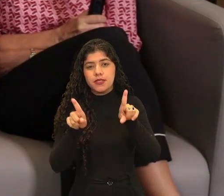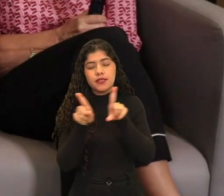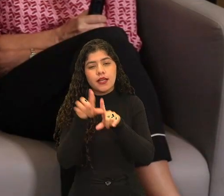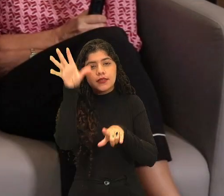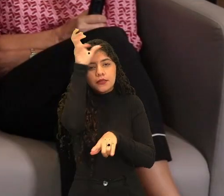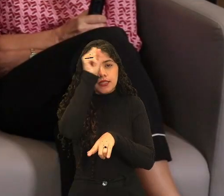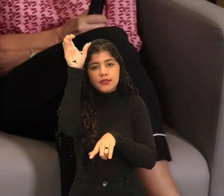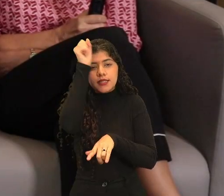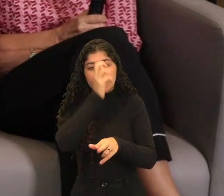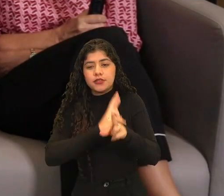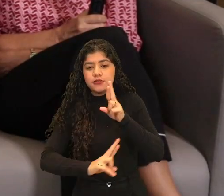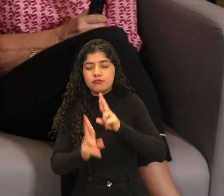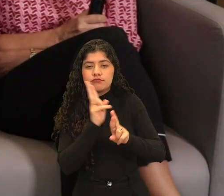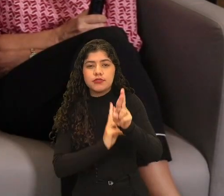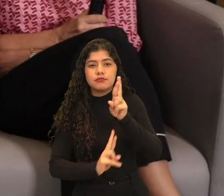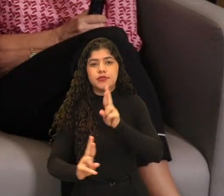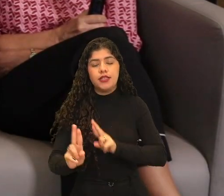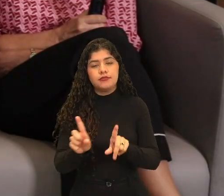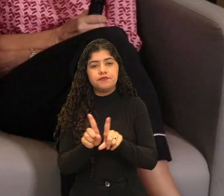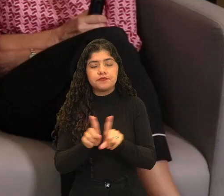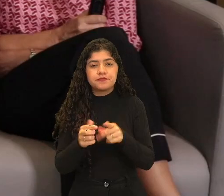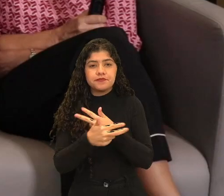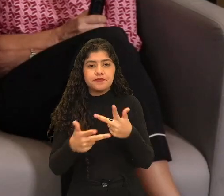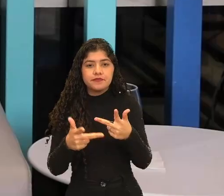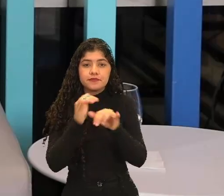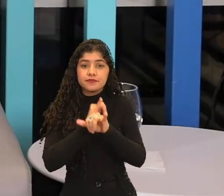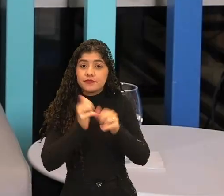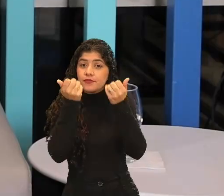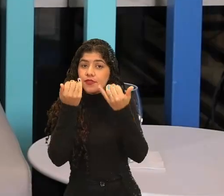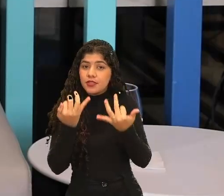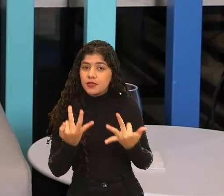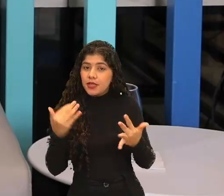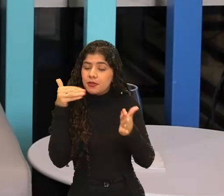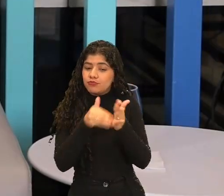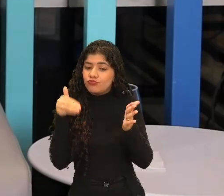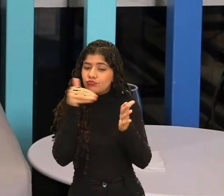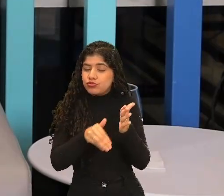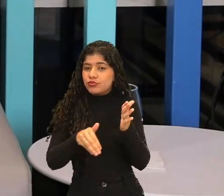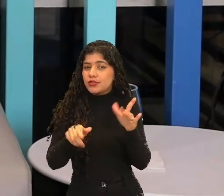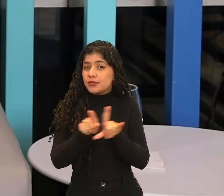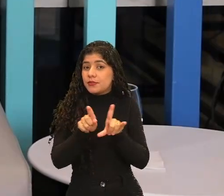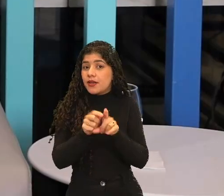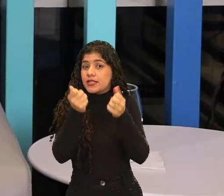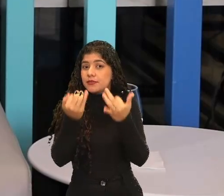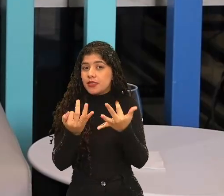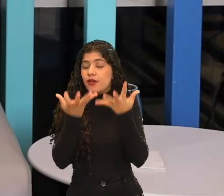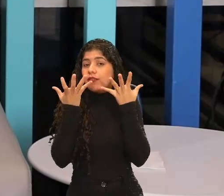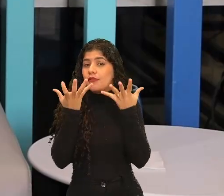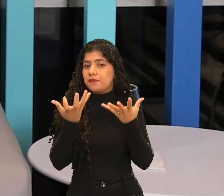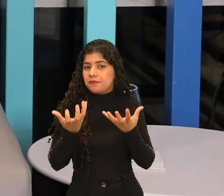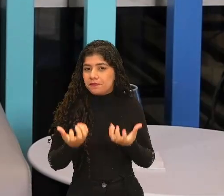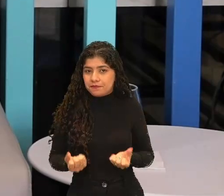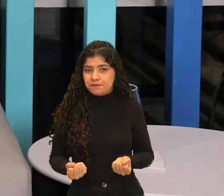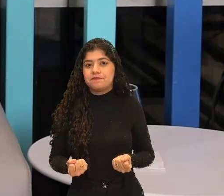aprendizagem, de relacionamento. E aí, quando eu falo de quebrar essa barreira atitudinal, eu falo de aceitação, eu